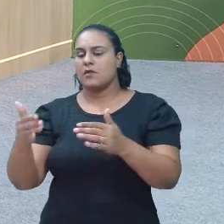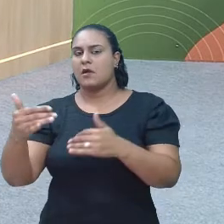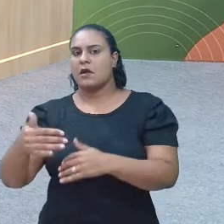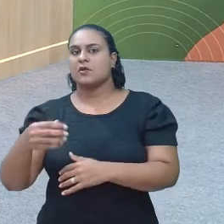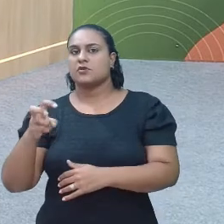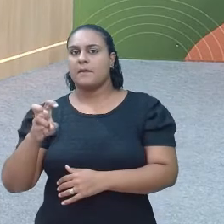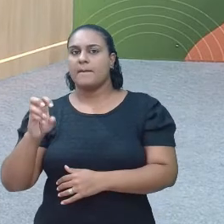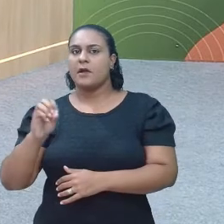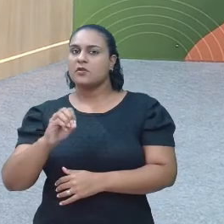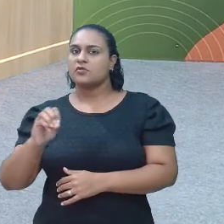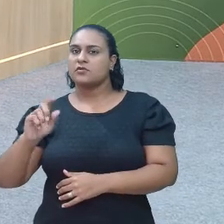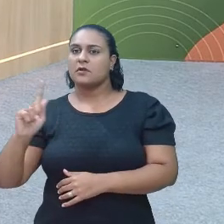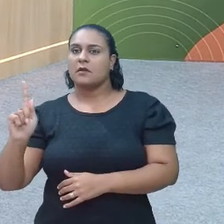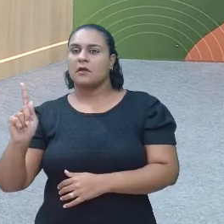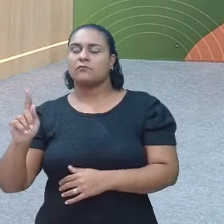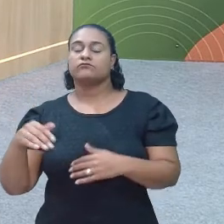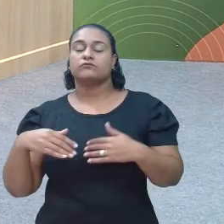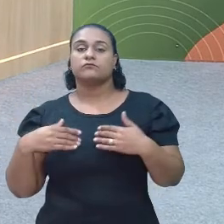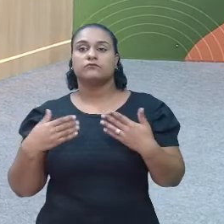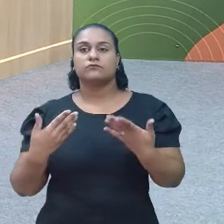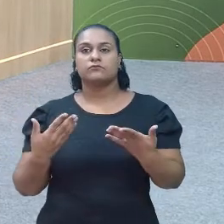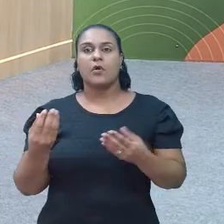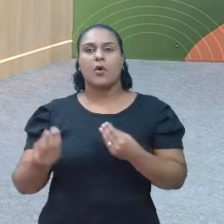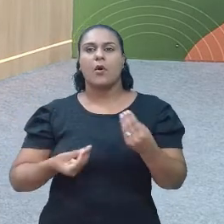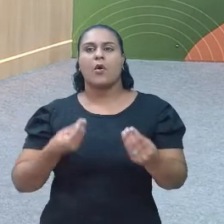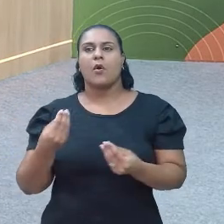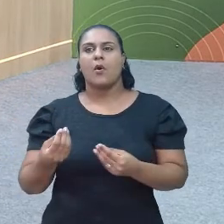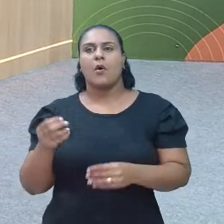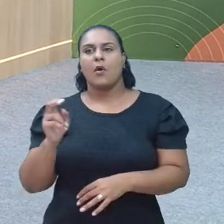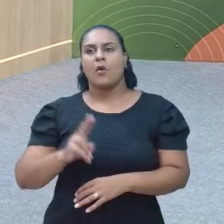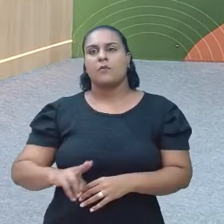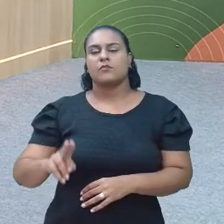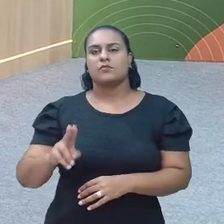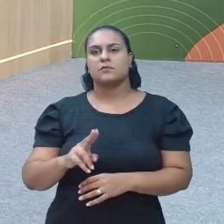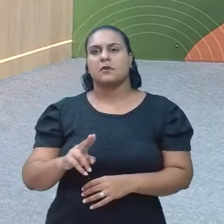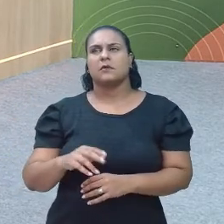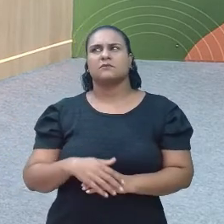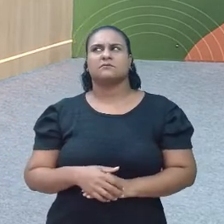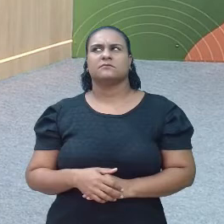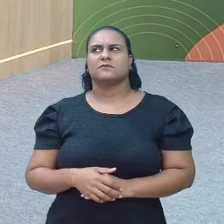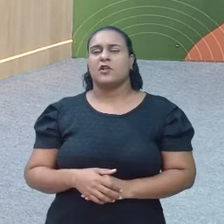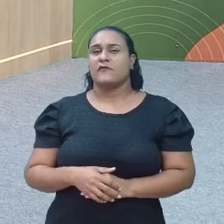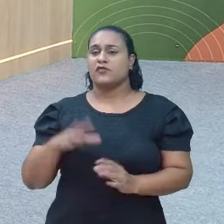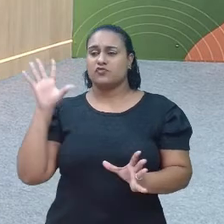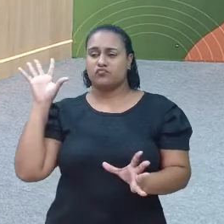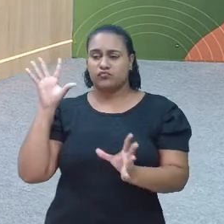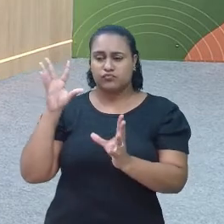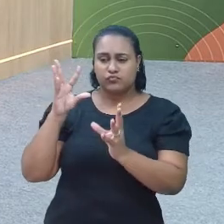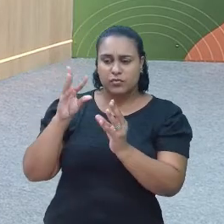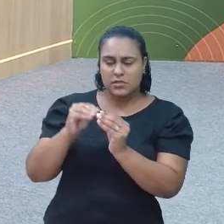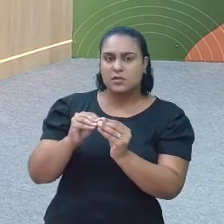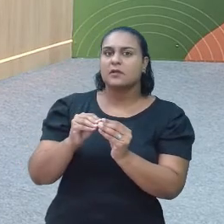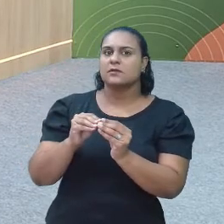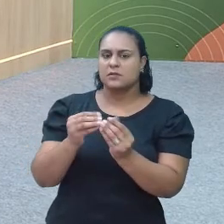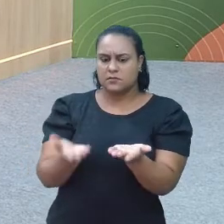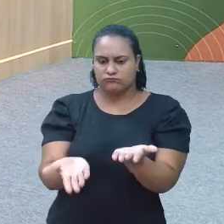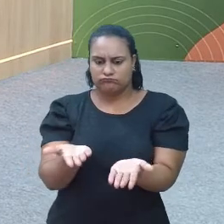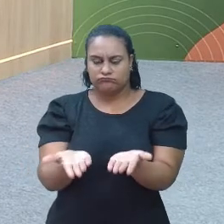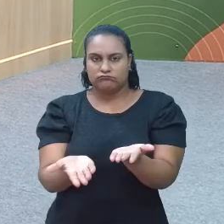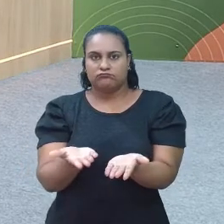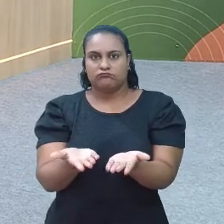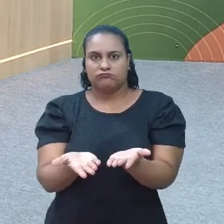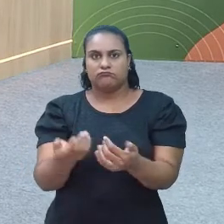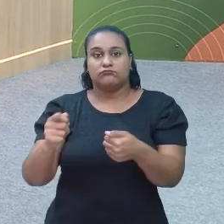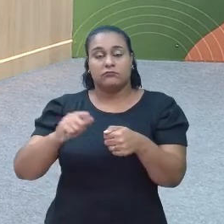manipulo letras, tá certo? A manipulação de letras, isso aqui é como se fosse uma síntese do que você faz na balança, tá certo?